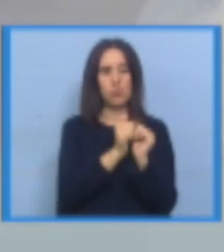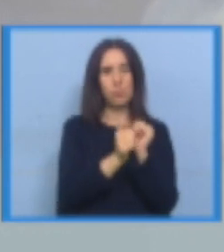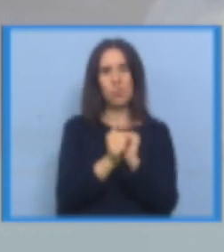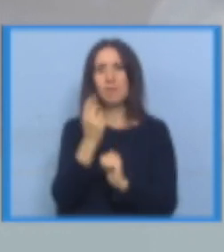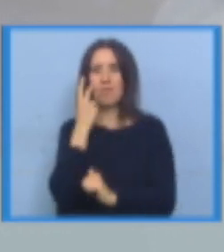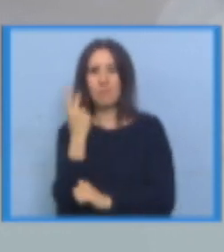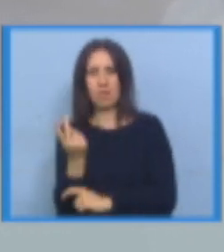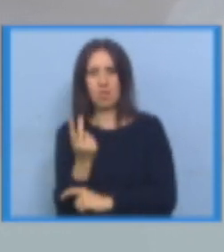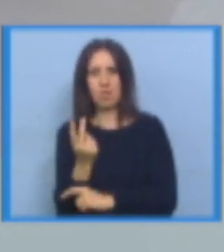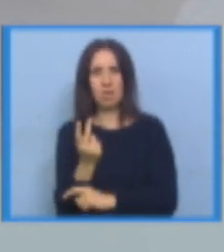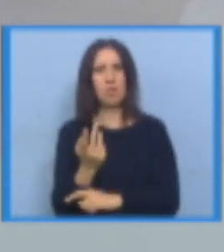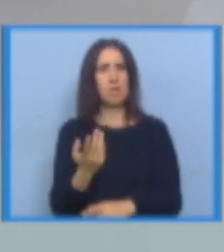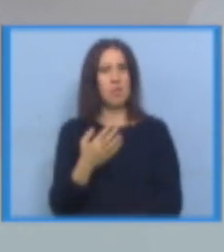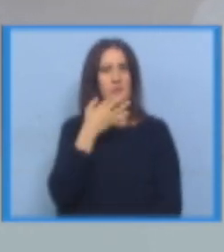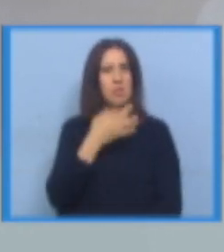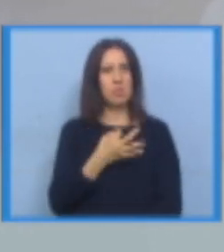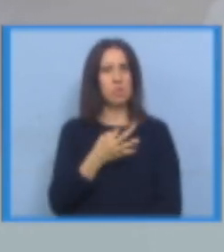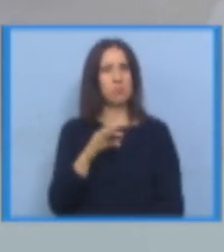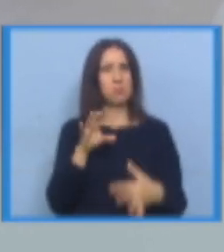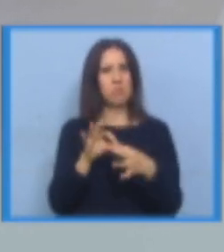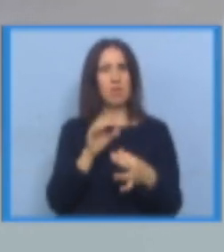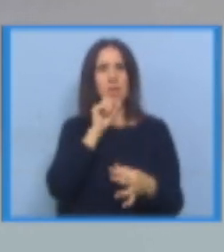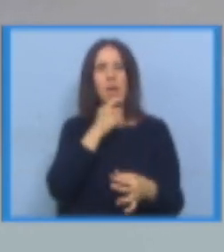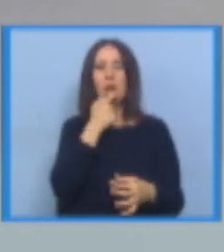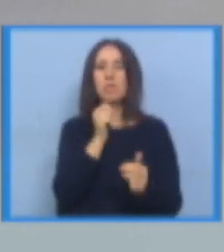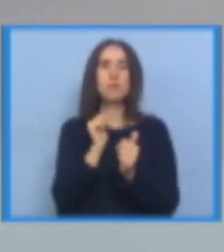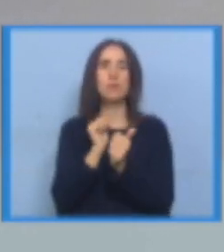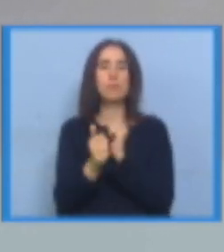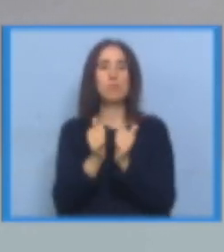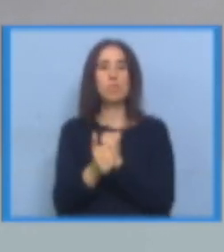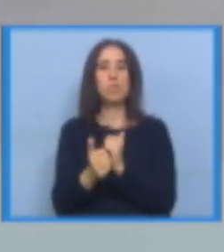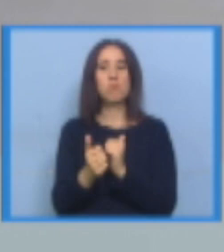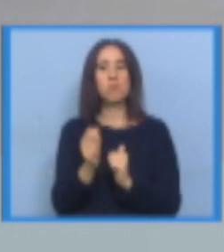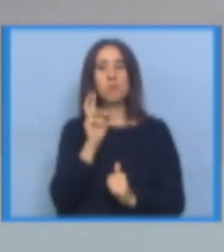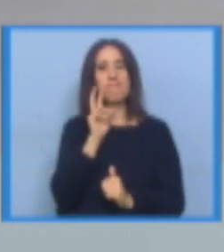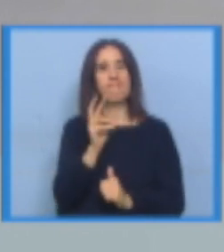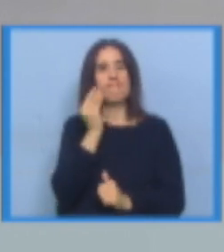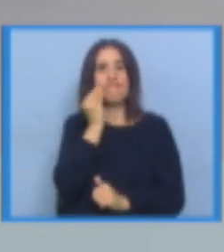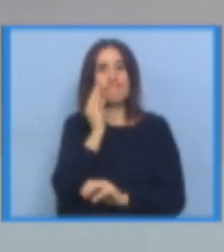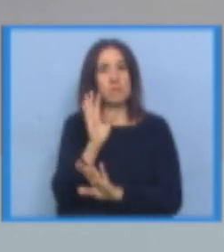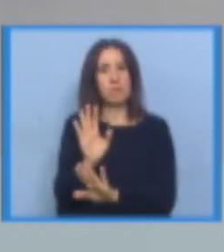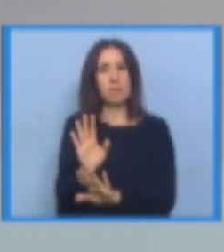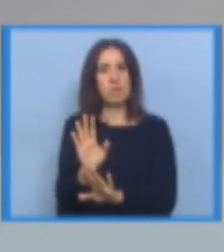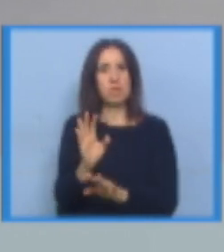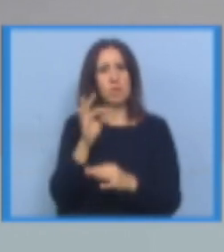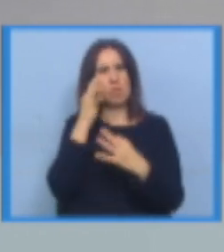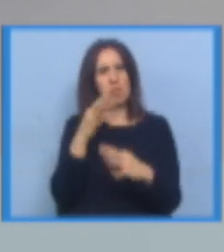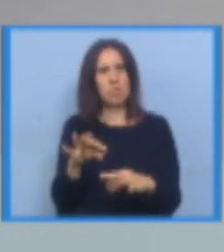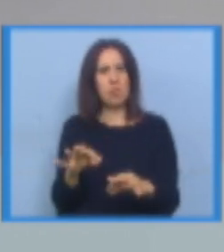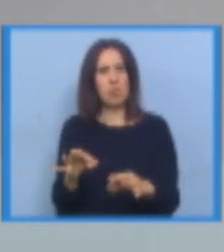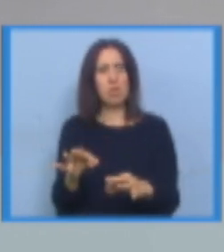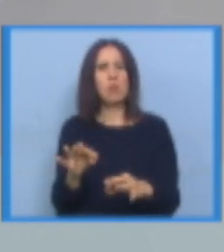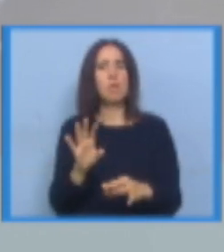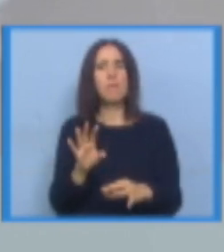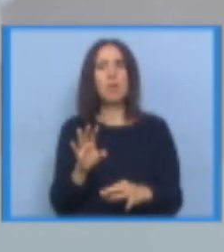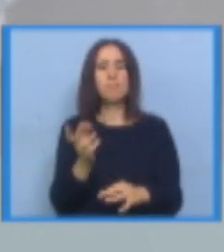a vida. Acredito que essa ligação é possível quando o desporto é encarado na sua dimensão natural, não